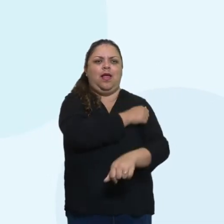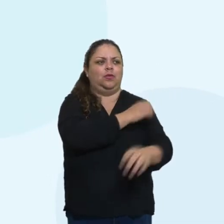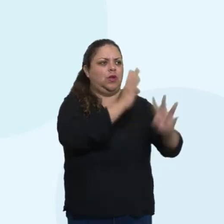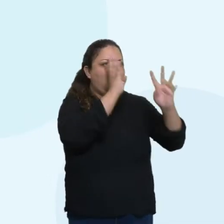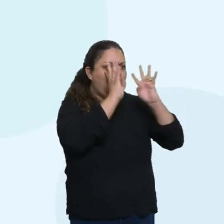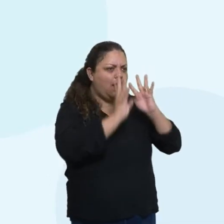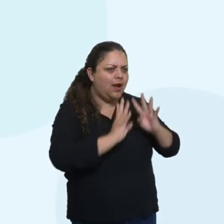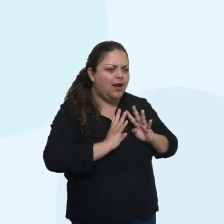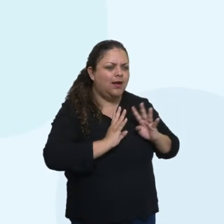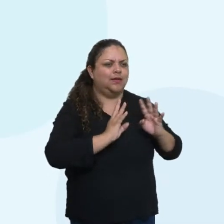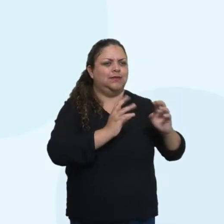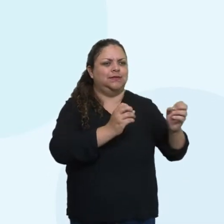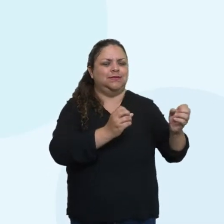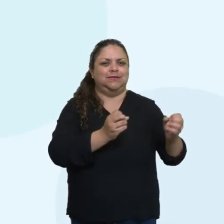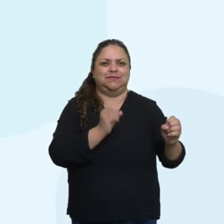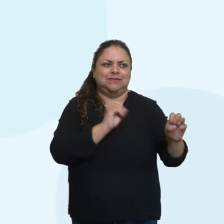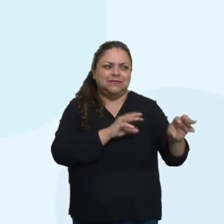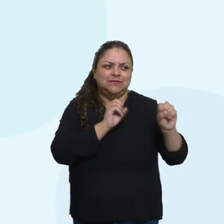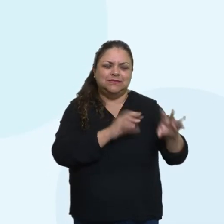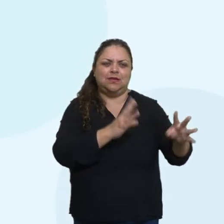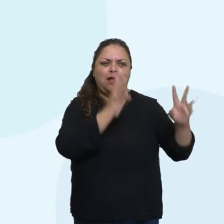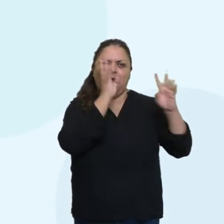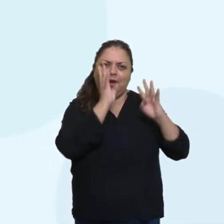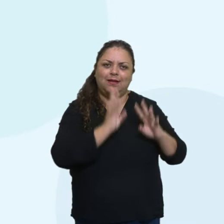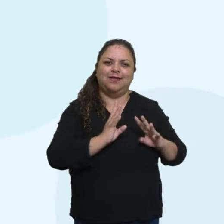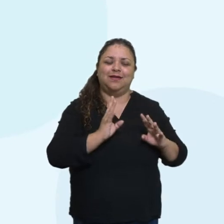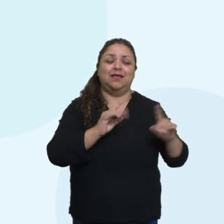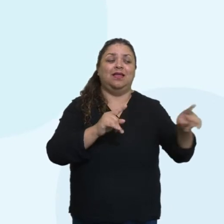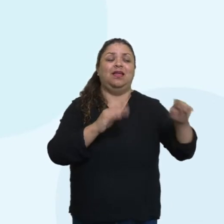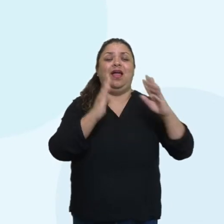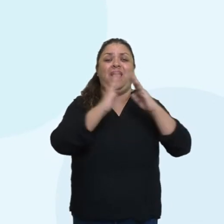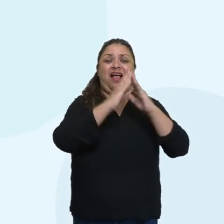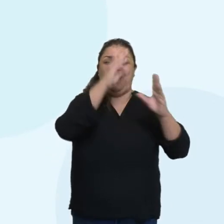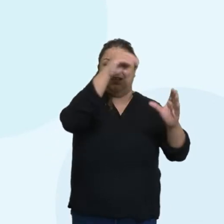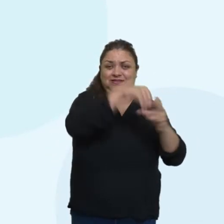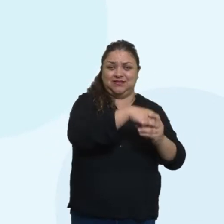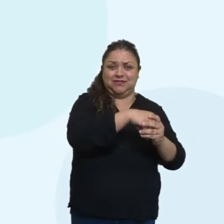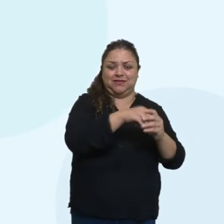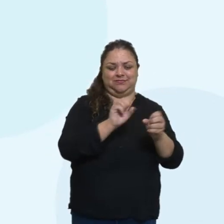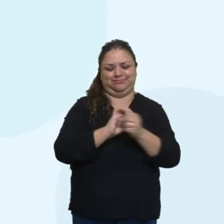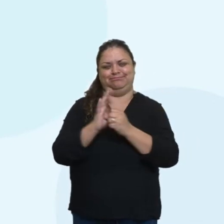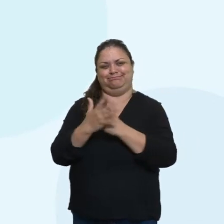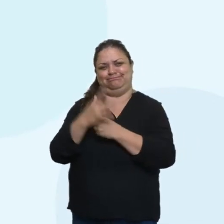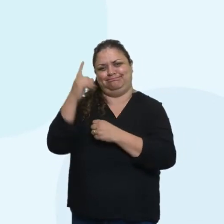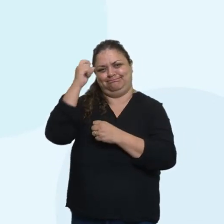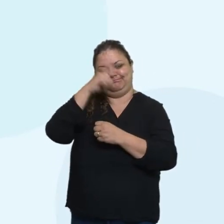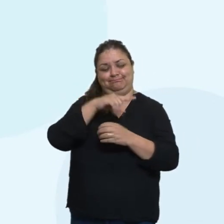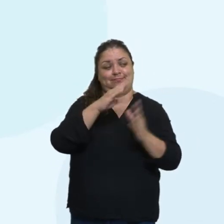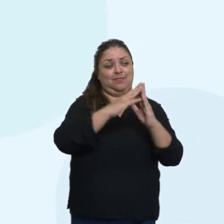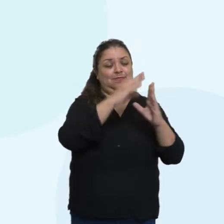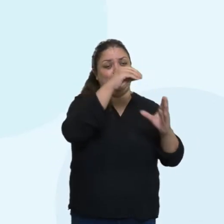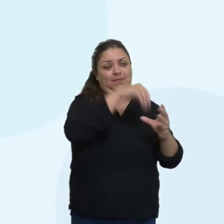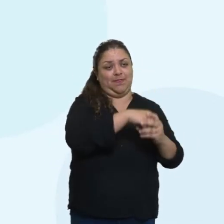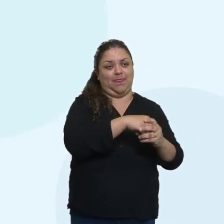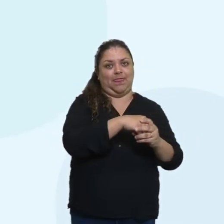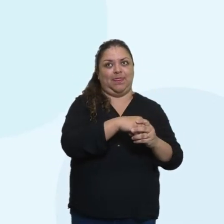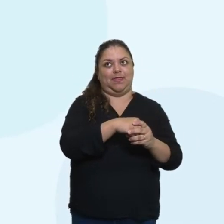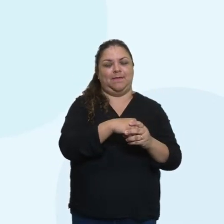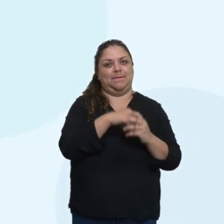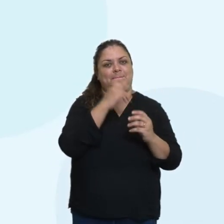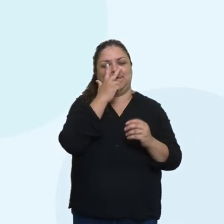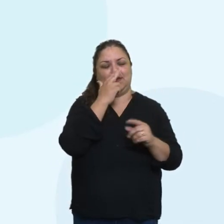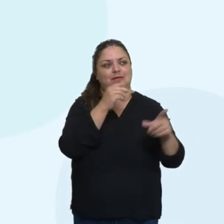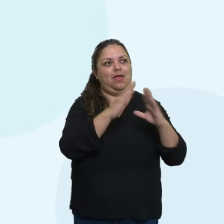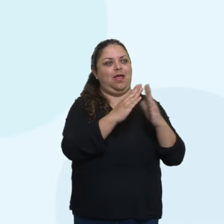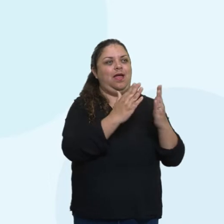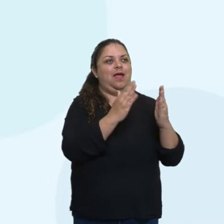tiveram que permanecer em casa e aí na pular não foi pensado